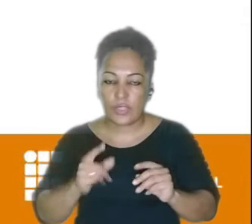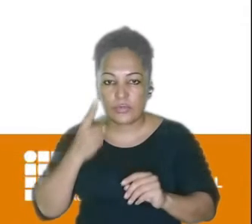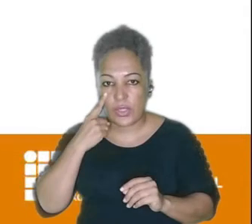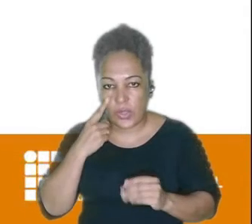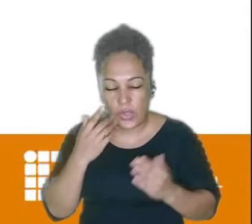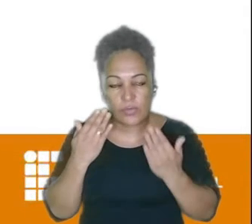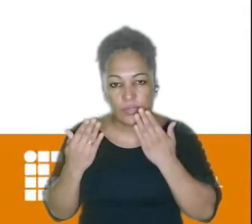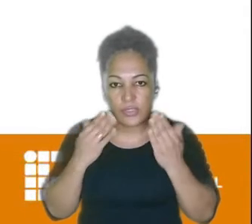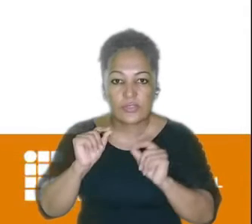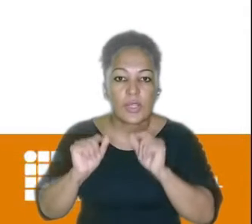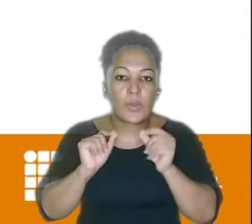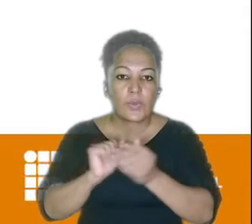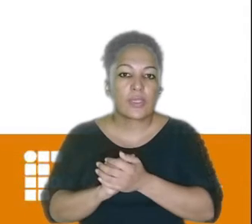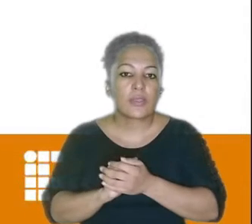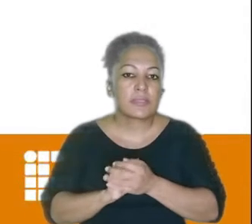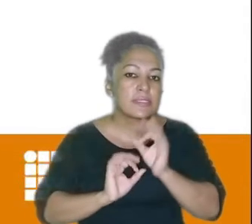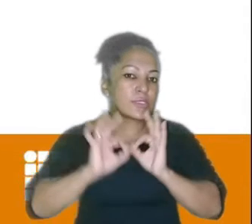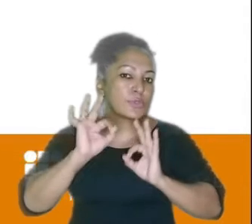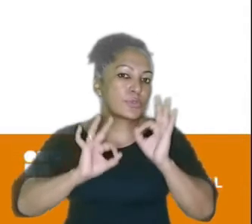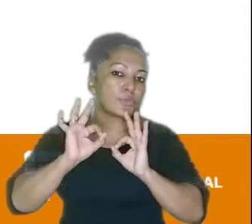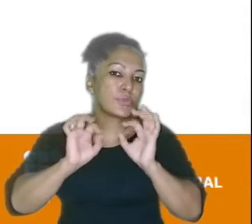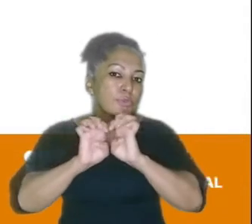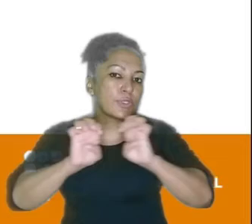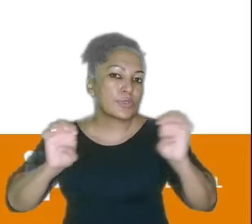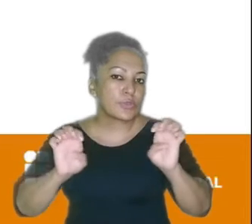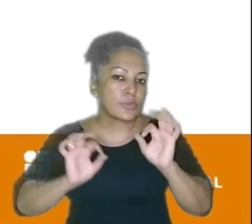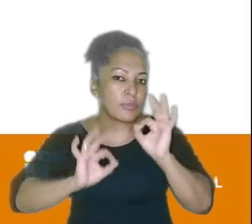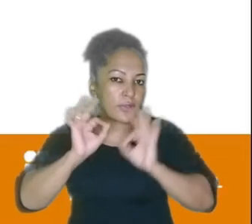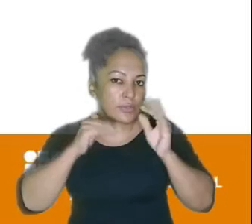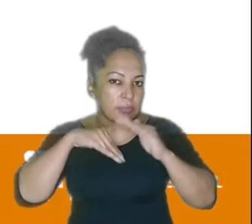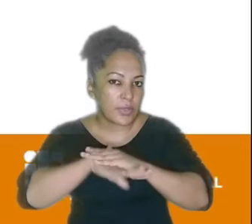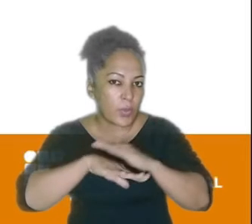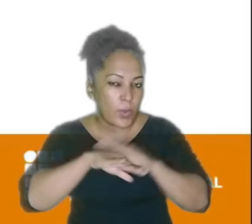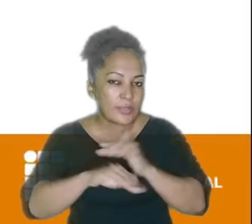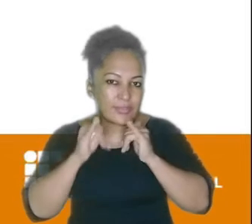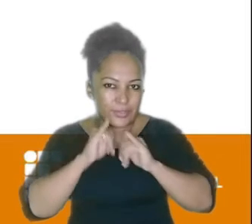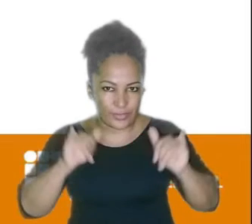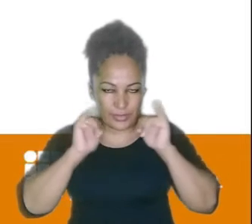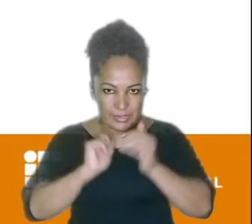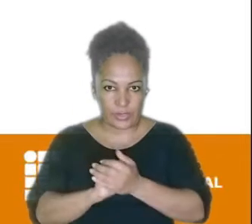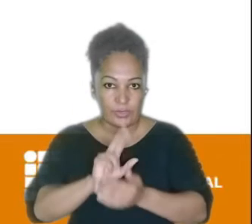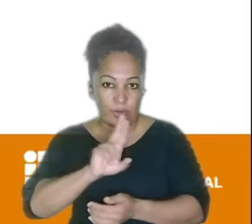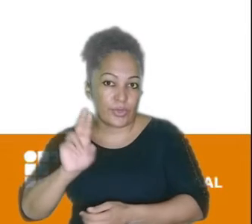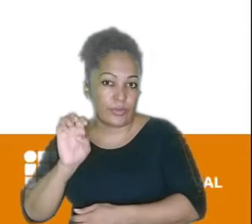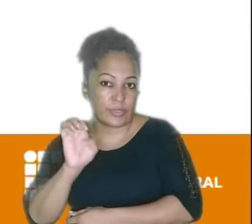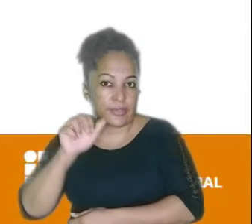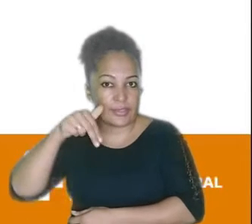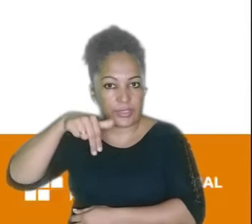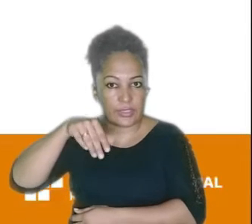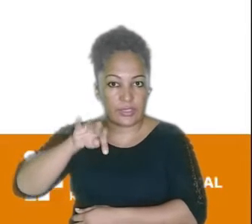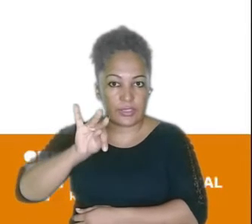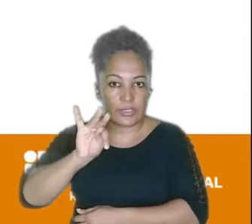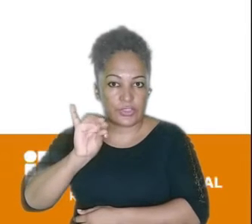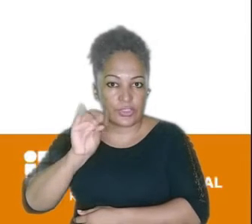software, devemos verificar quais requisitos precisam de uma estrutura para armazenar suas informações. Essa estrutura é a entidade. Então,